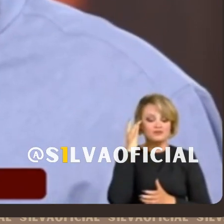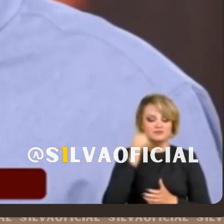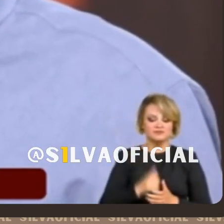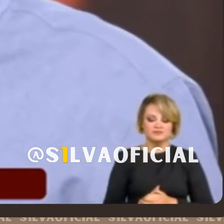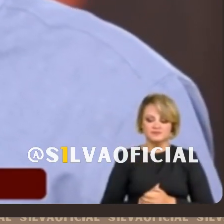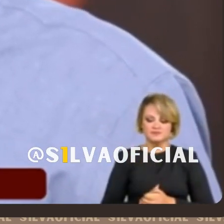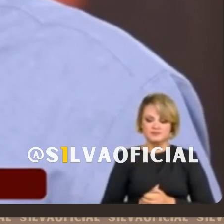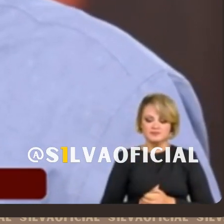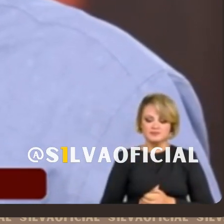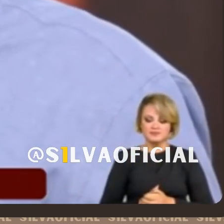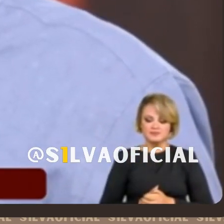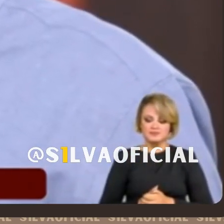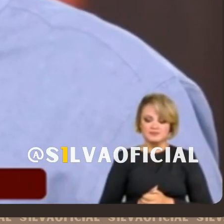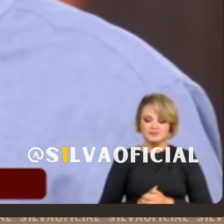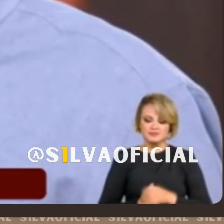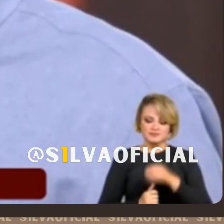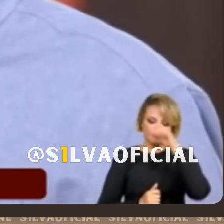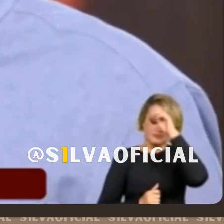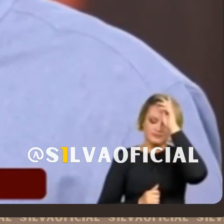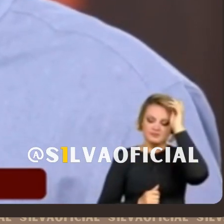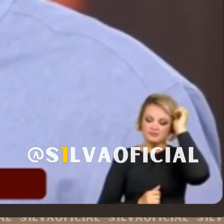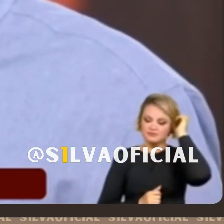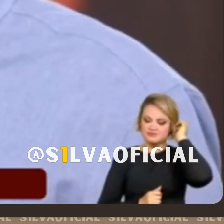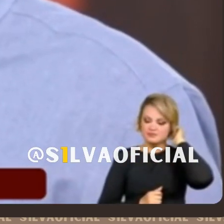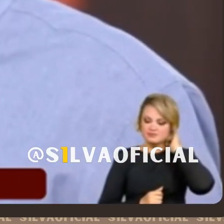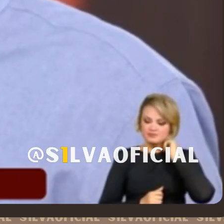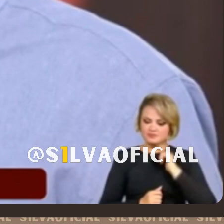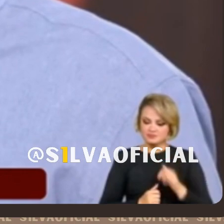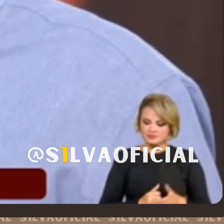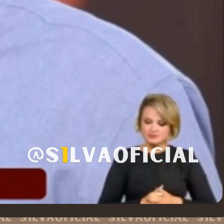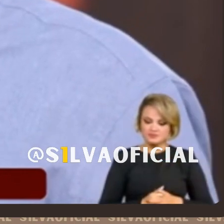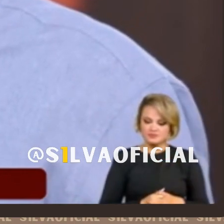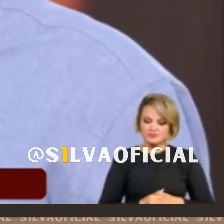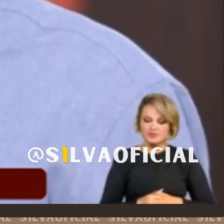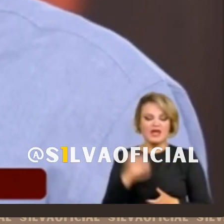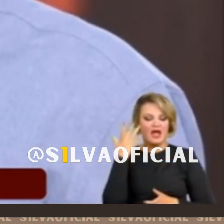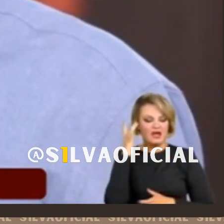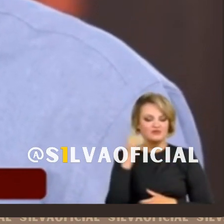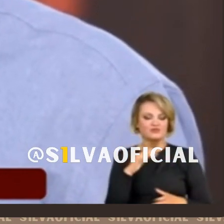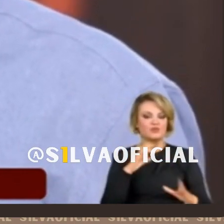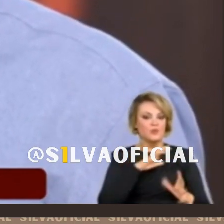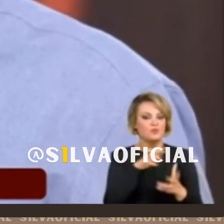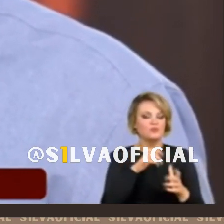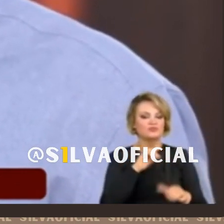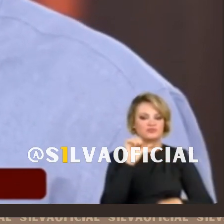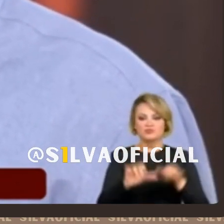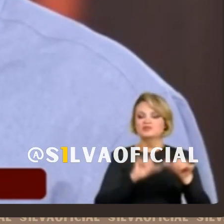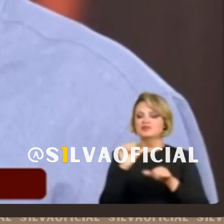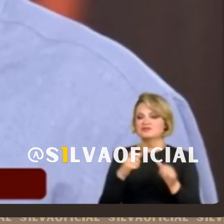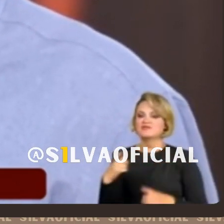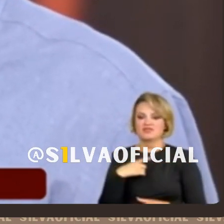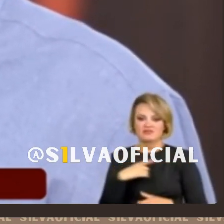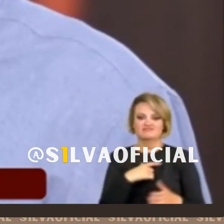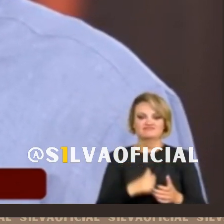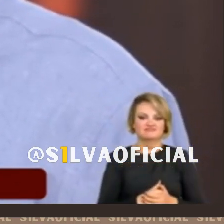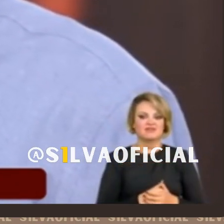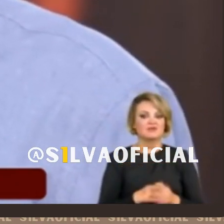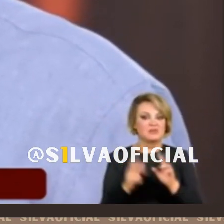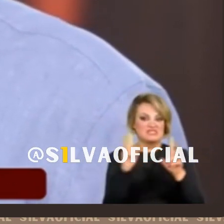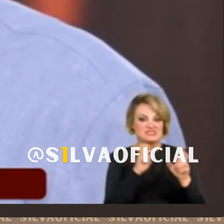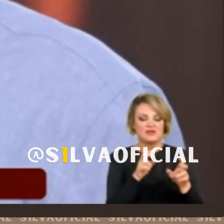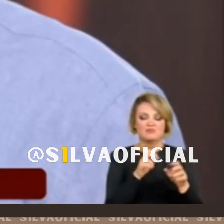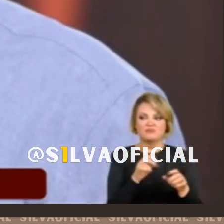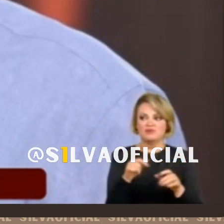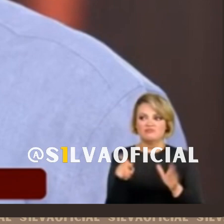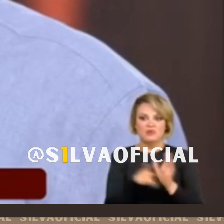Eu acho que o mundo não será mais o mesmo depois da criação dos BRICS nas discussões econômicas. Porque, veja, os BRICS hoje é mais forte